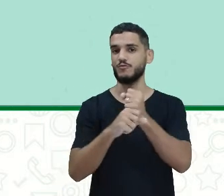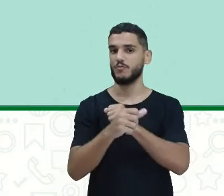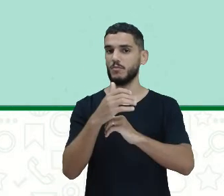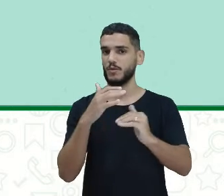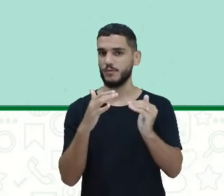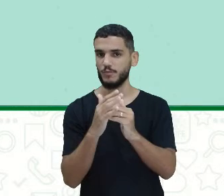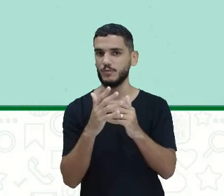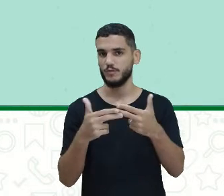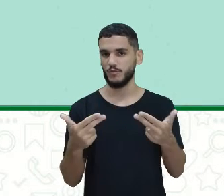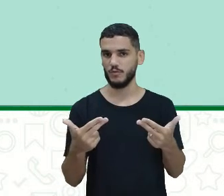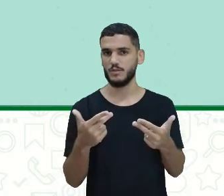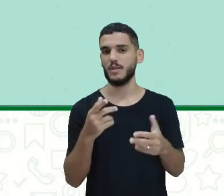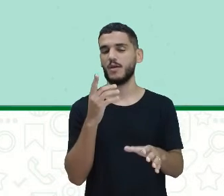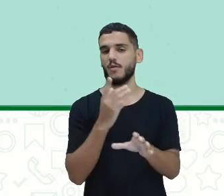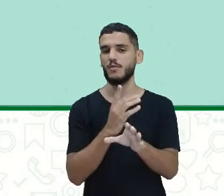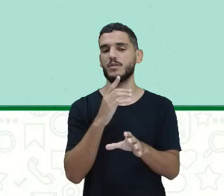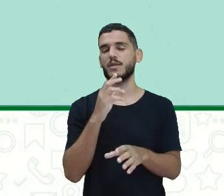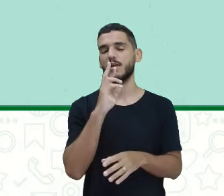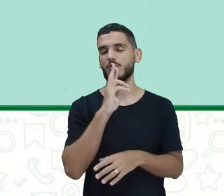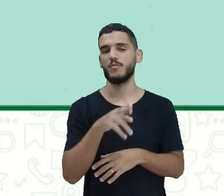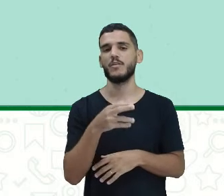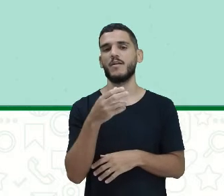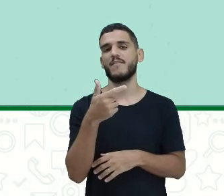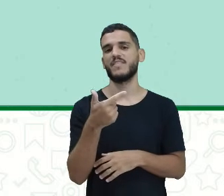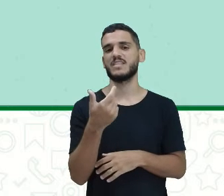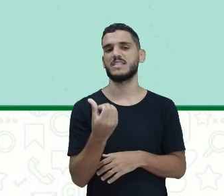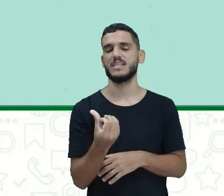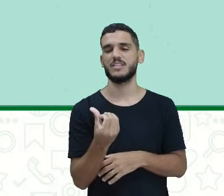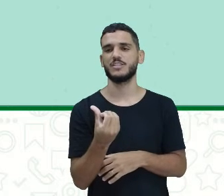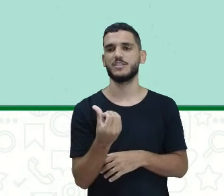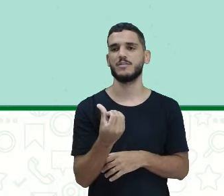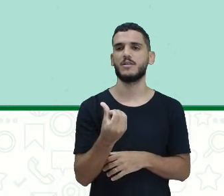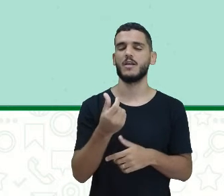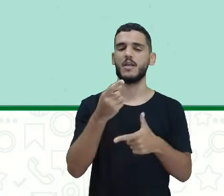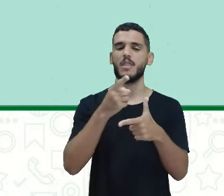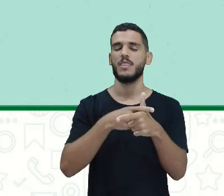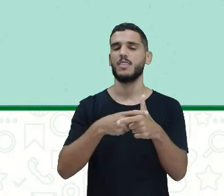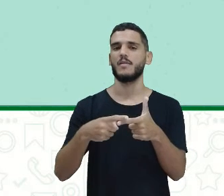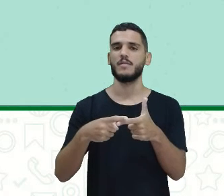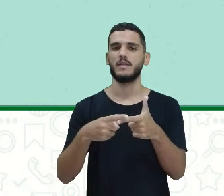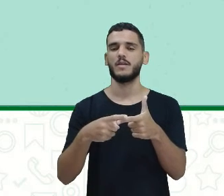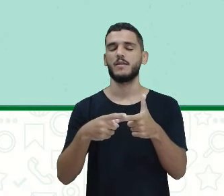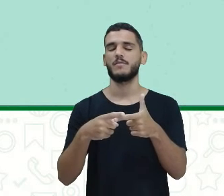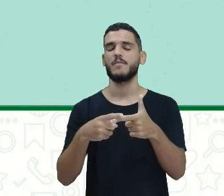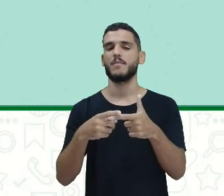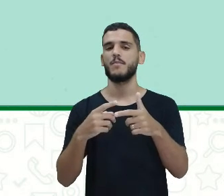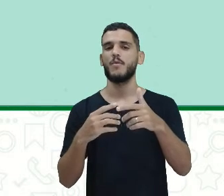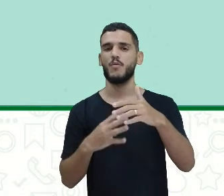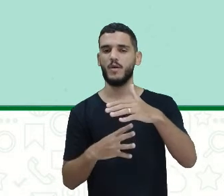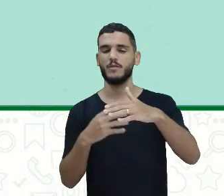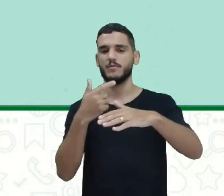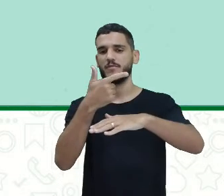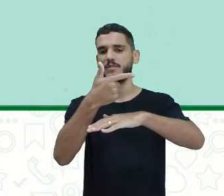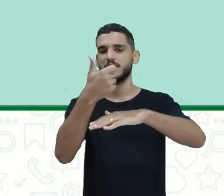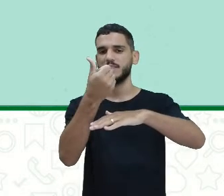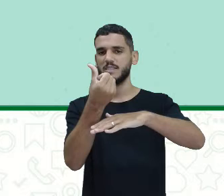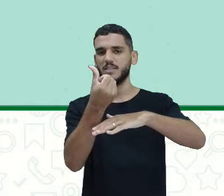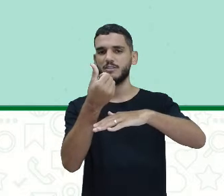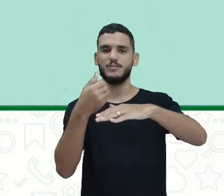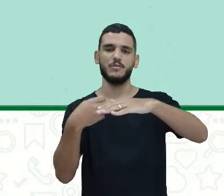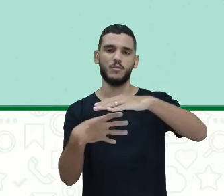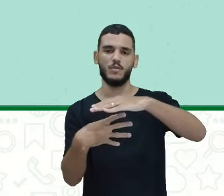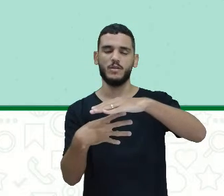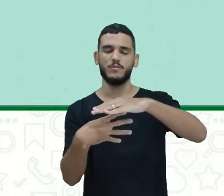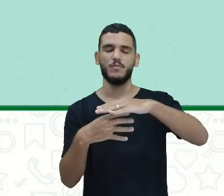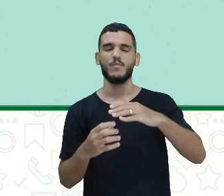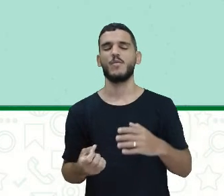aí vai me dar 26. E eu vou dividir 26 por 4. Né? E